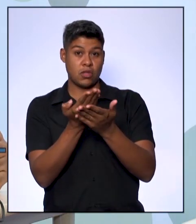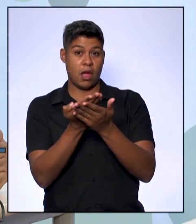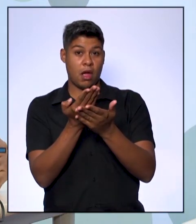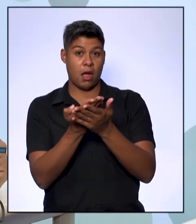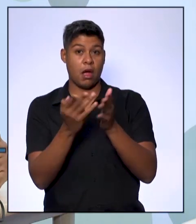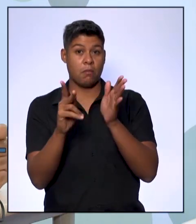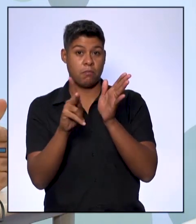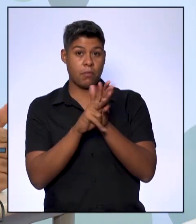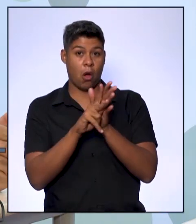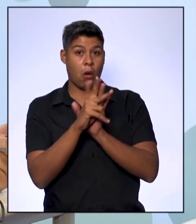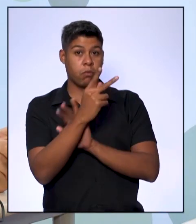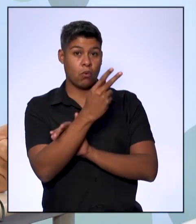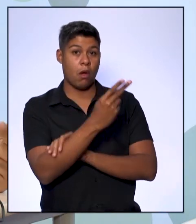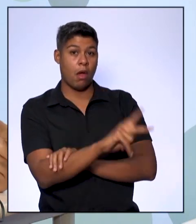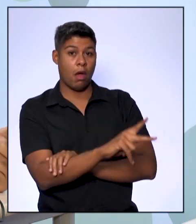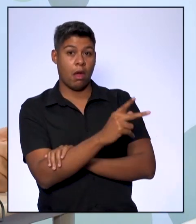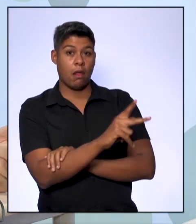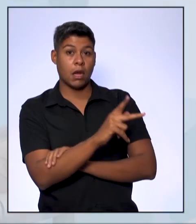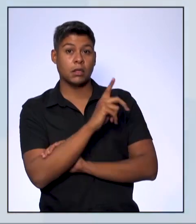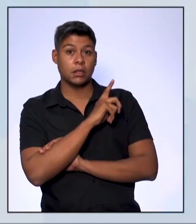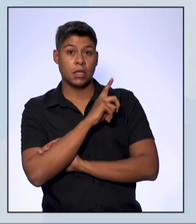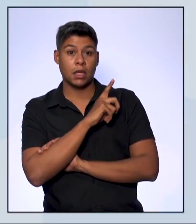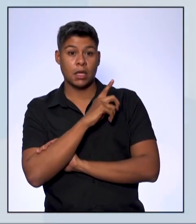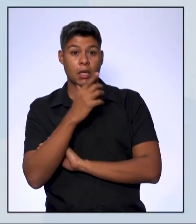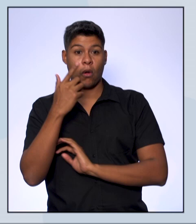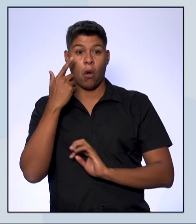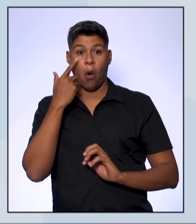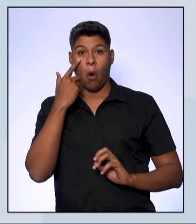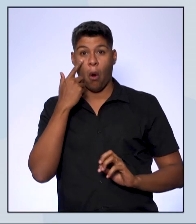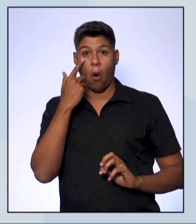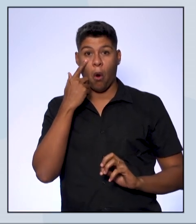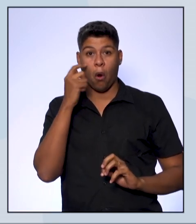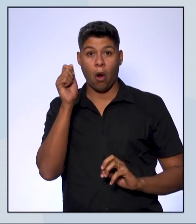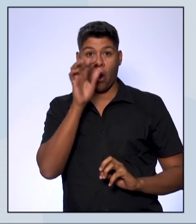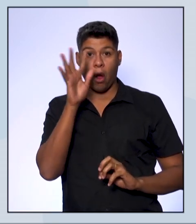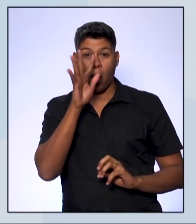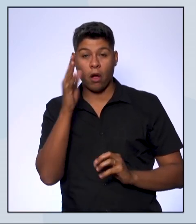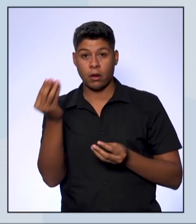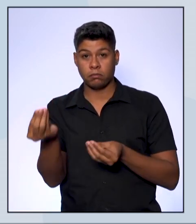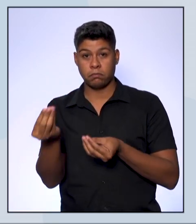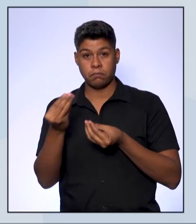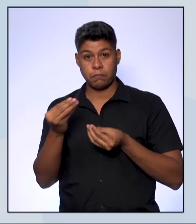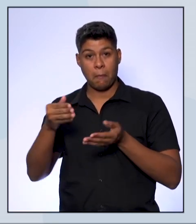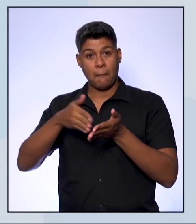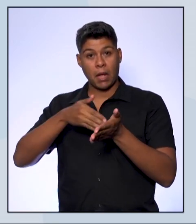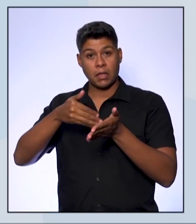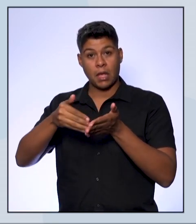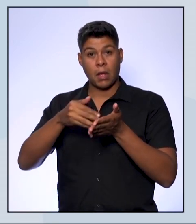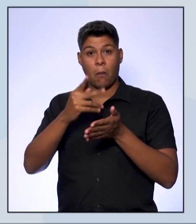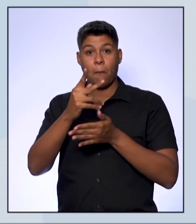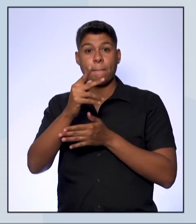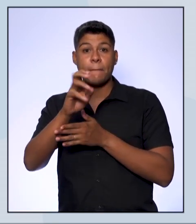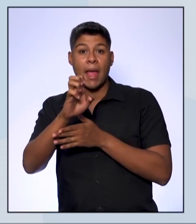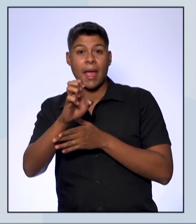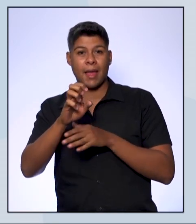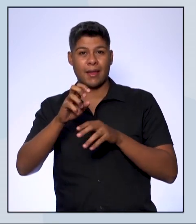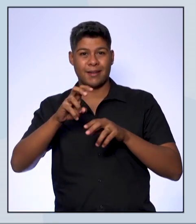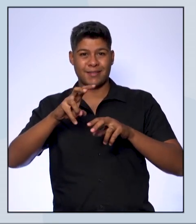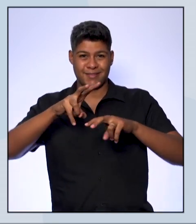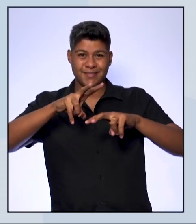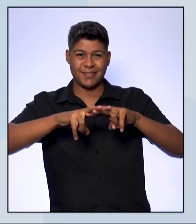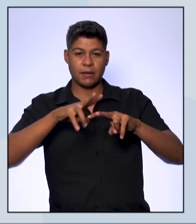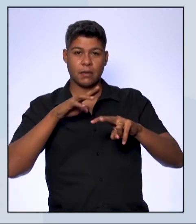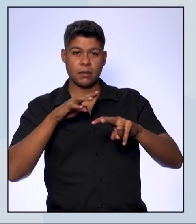a segurança linguagem com elas isso custa o olho da cara passa minha manteiga o pé da cadeira quebrou